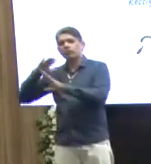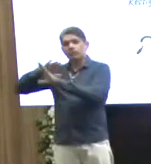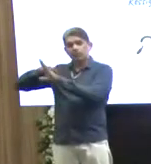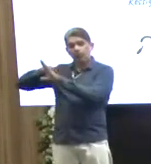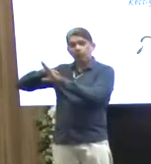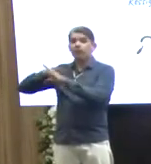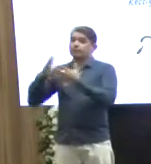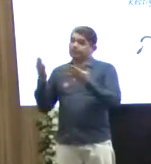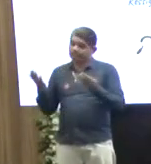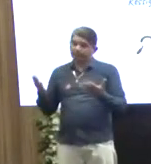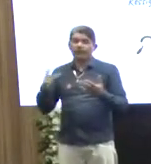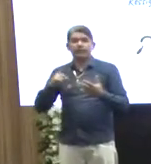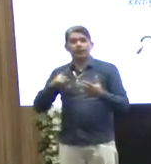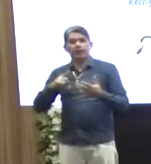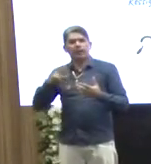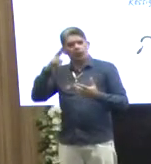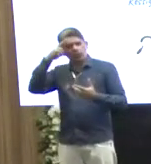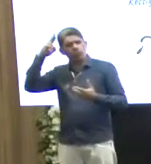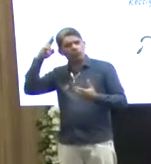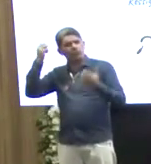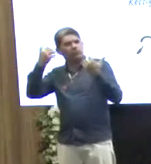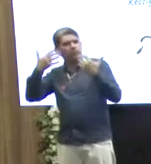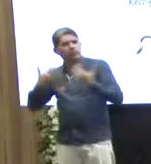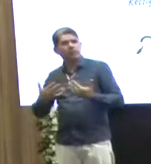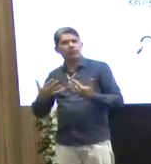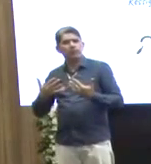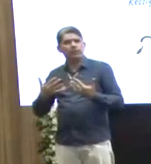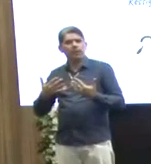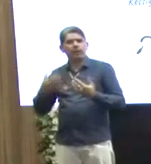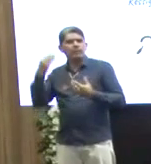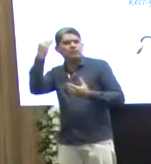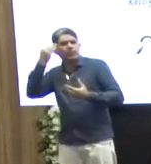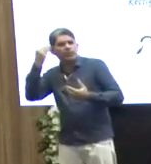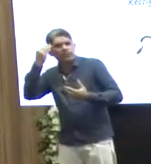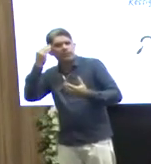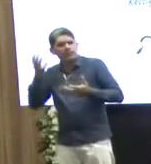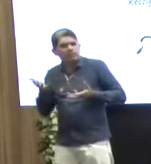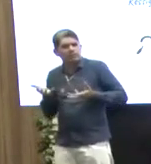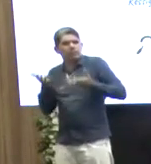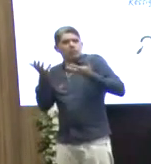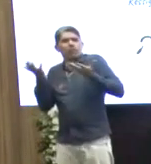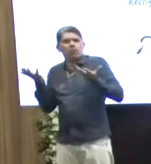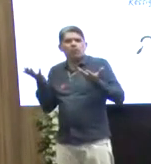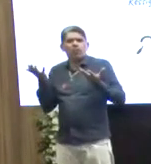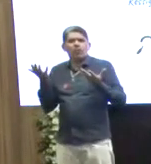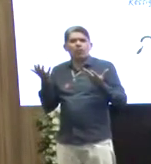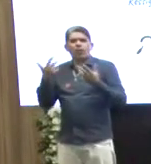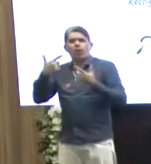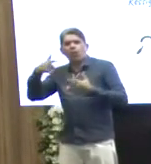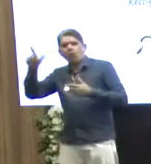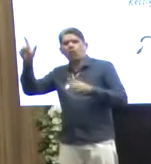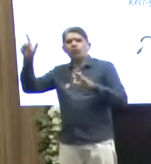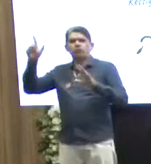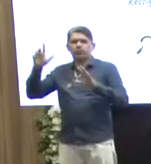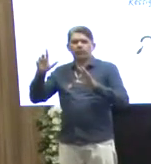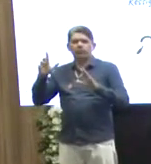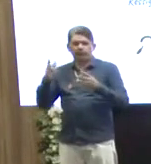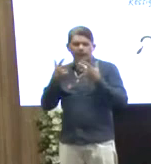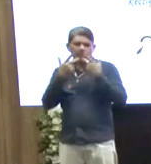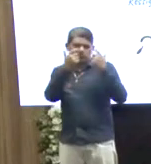os sujeitos e com a vida desses sujeitos. Assim como a gente tem a morte física, simbólica, psicológica, também a vida pode